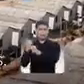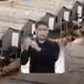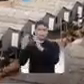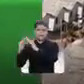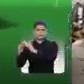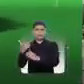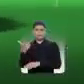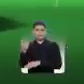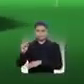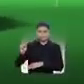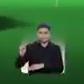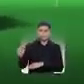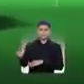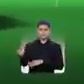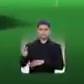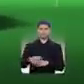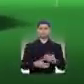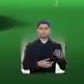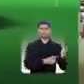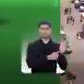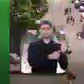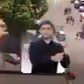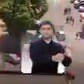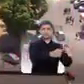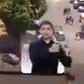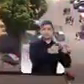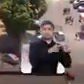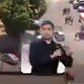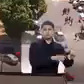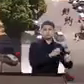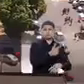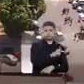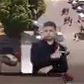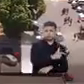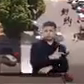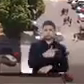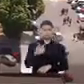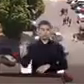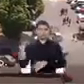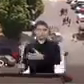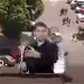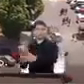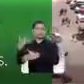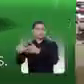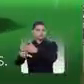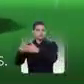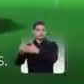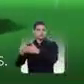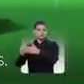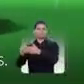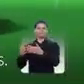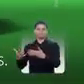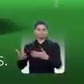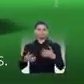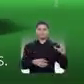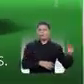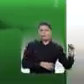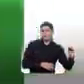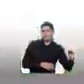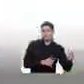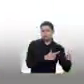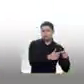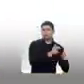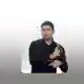casas um candidato falou sobre os problemas da educação outro criou a ua só falar não resolve os problemas